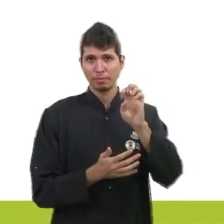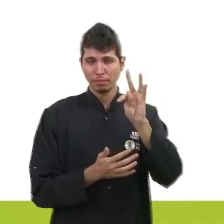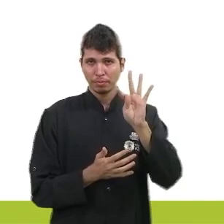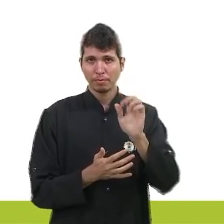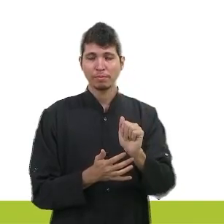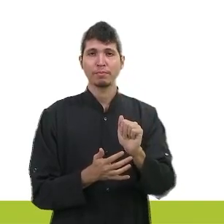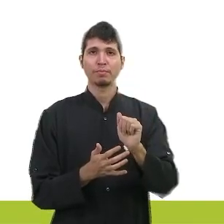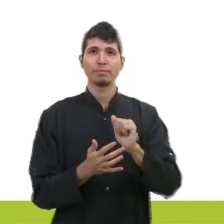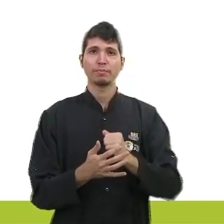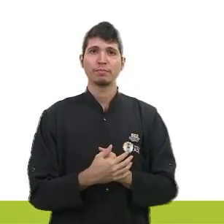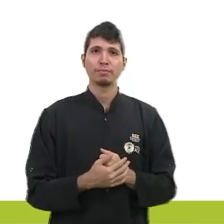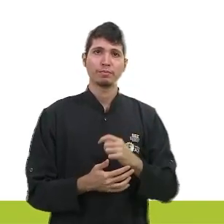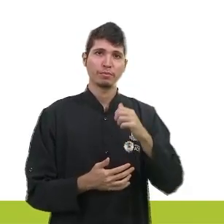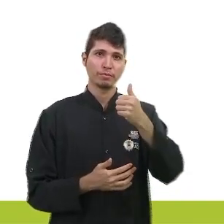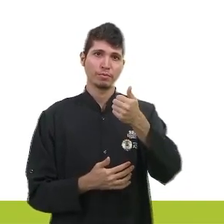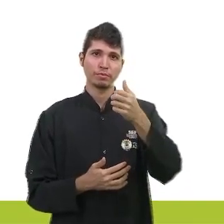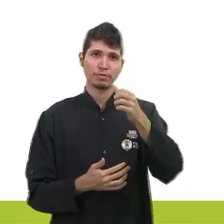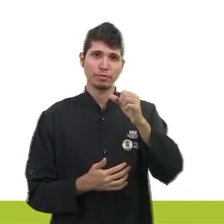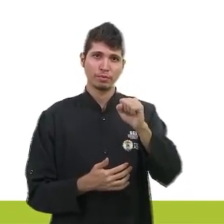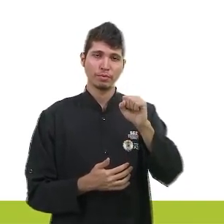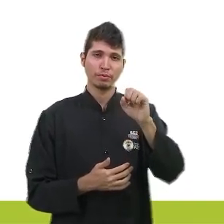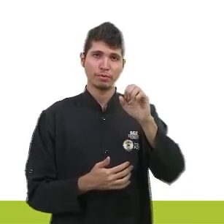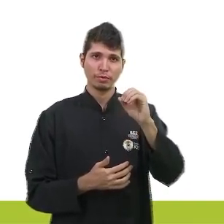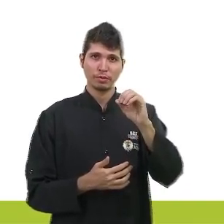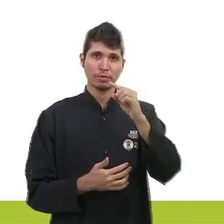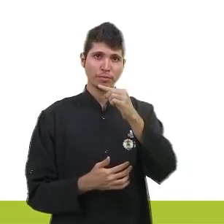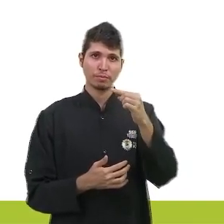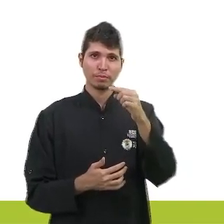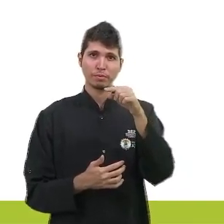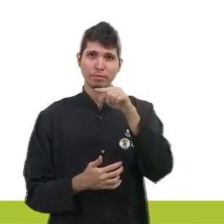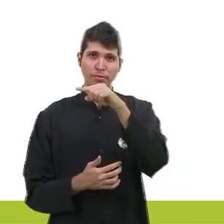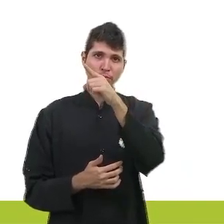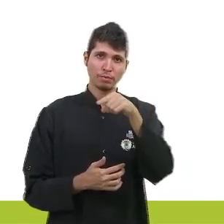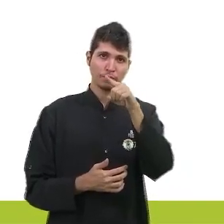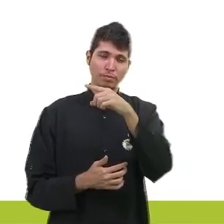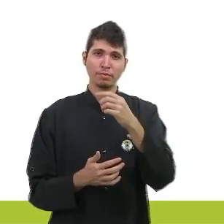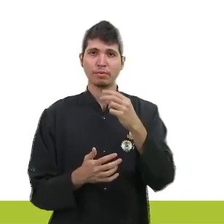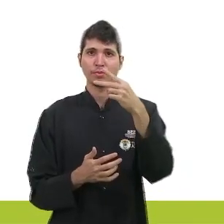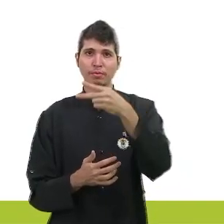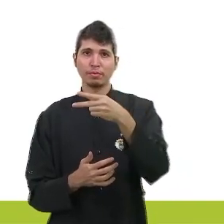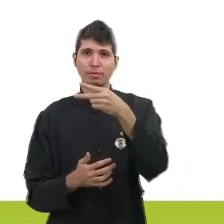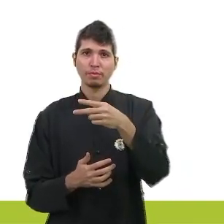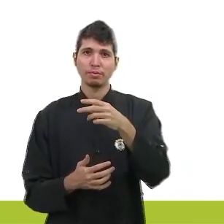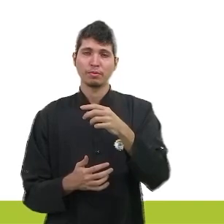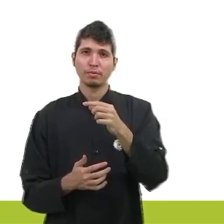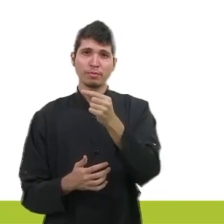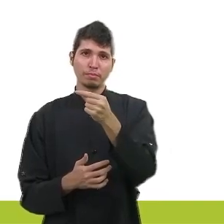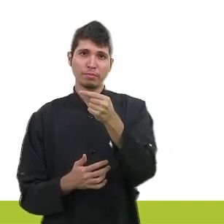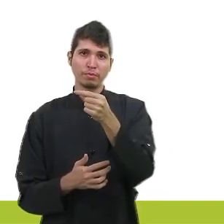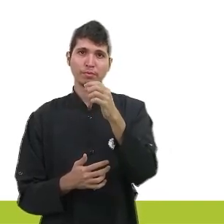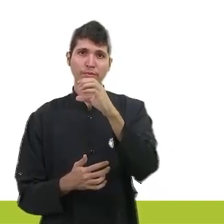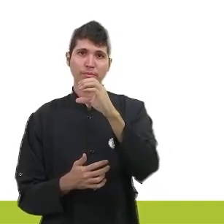que nesse caso é 180 menos alfa, é igual a menos o cosseno de alfa.